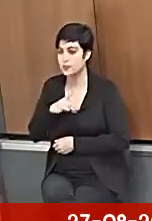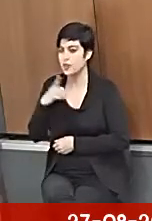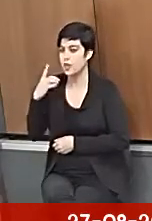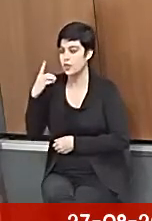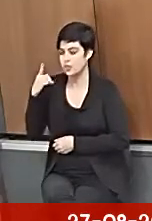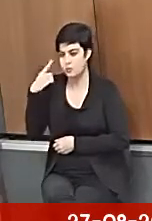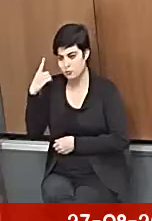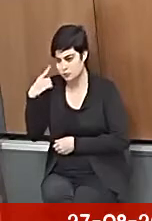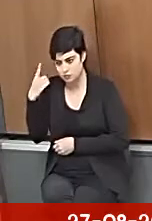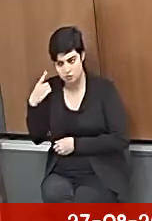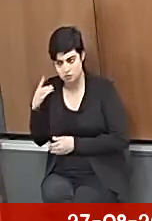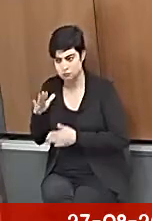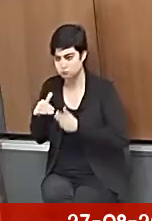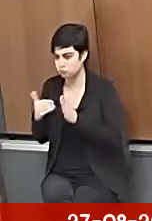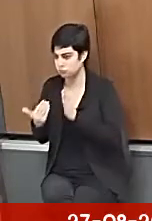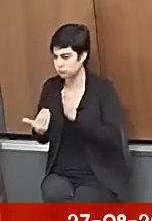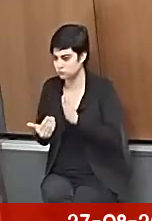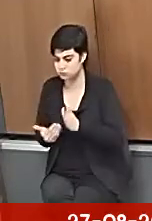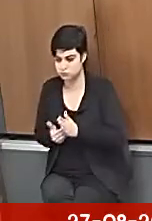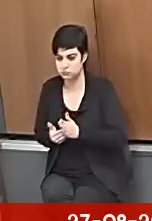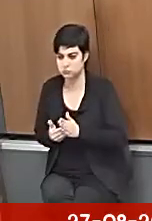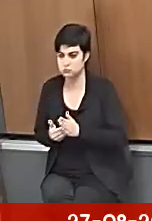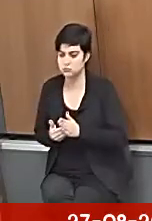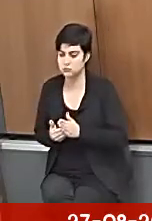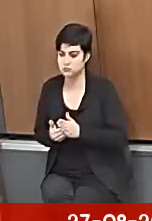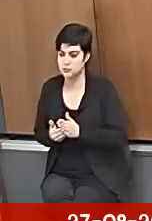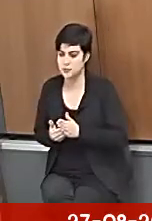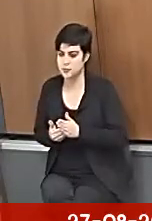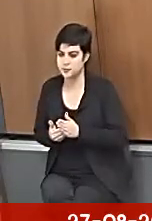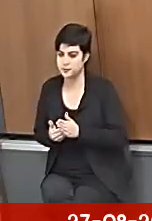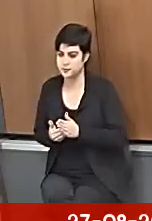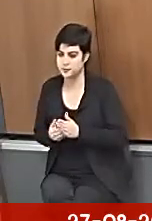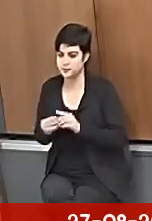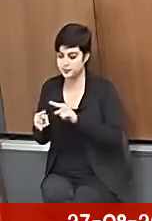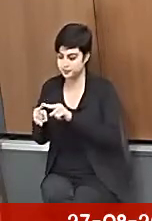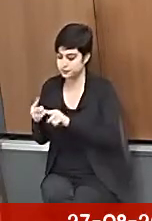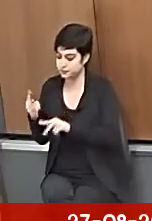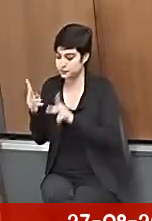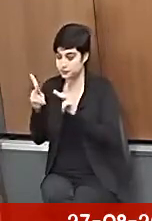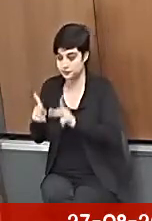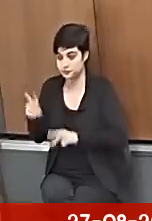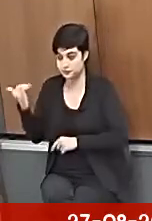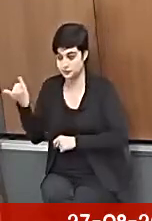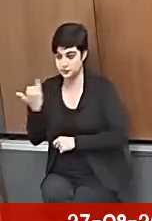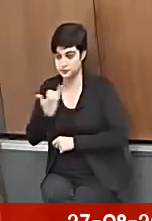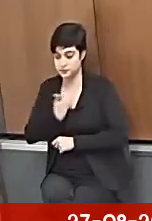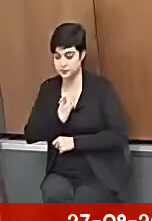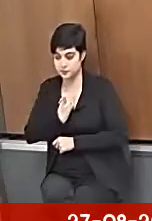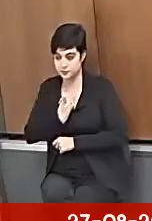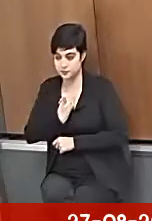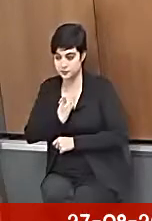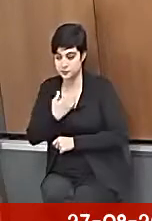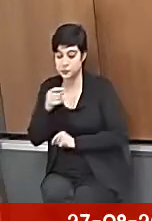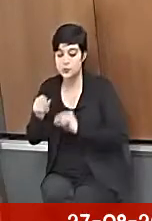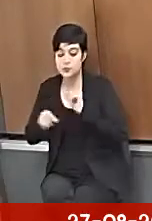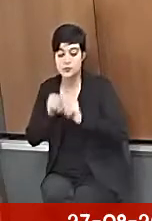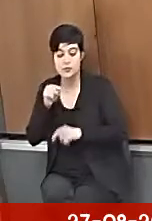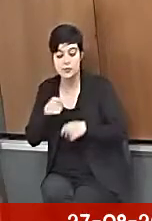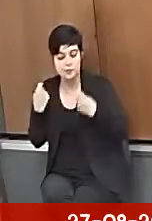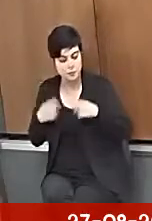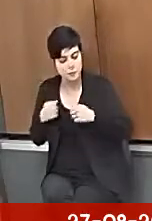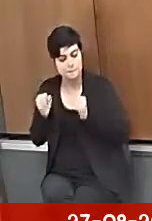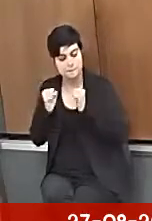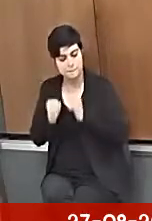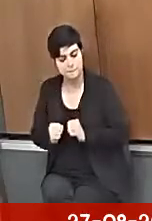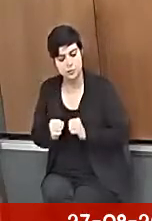sheila não tira o sono do metal os três já fala com isso vinícius o que precisar pode